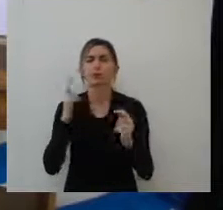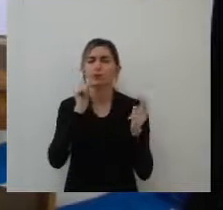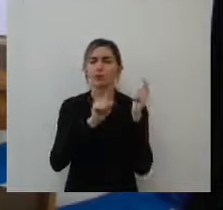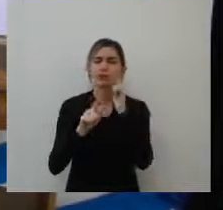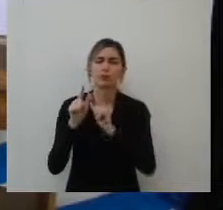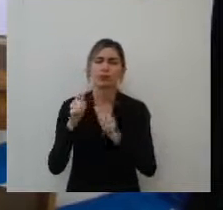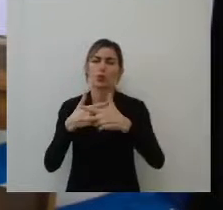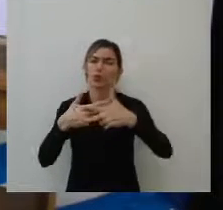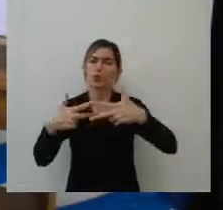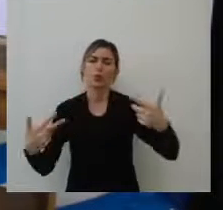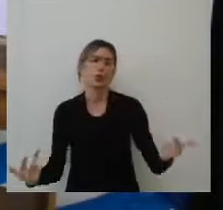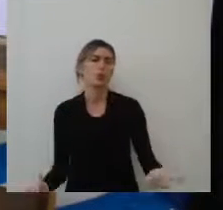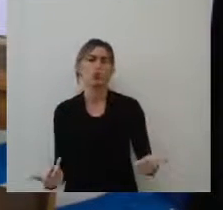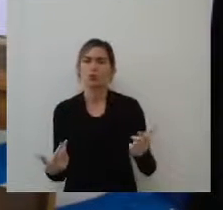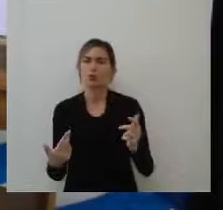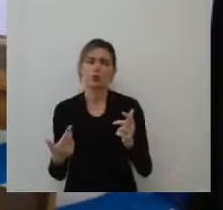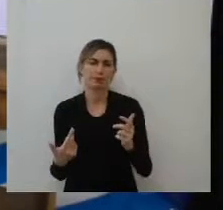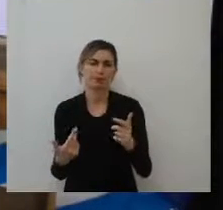obter